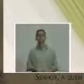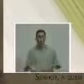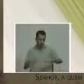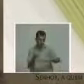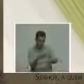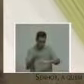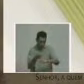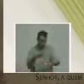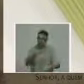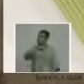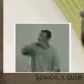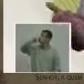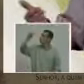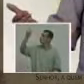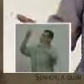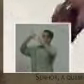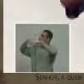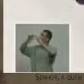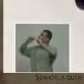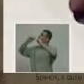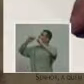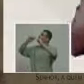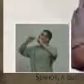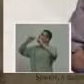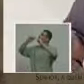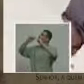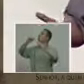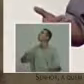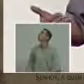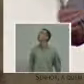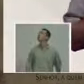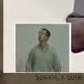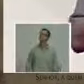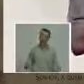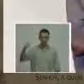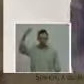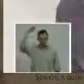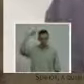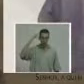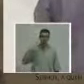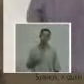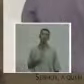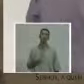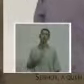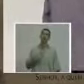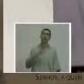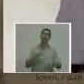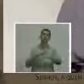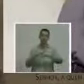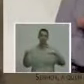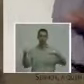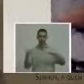Amém, Associação das Mulheres Encalhadas, mesmo, porque essa coitada, além